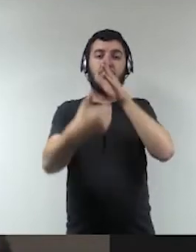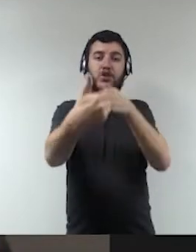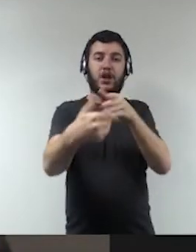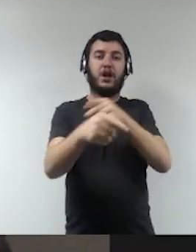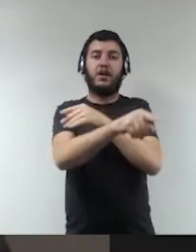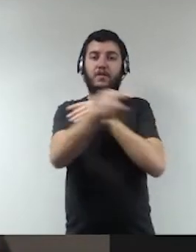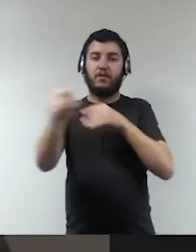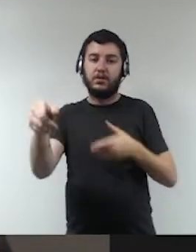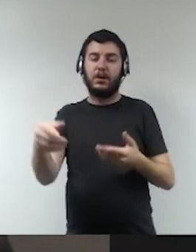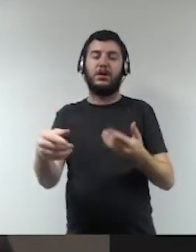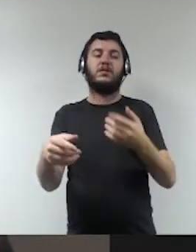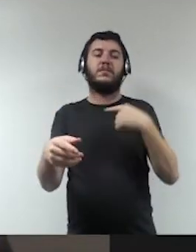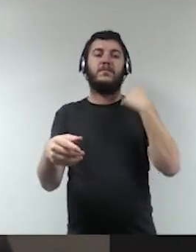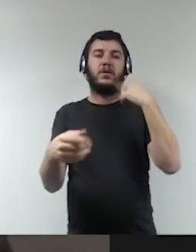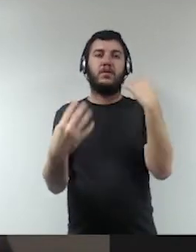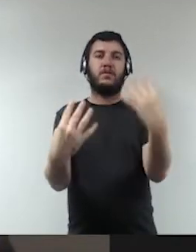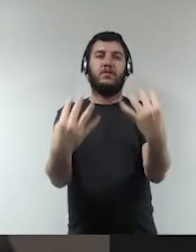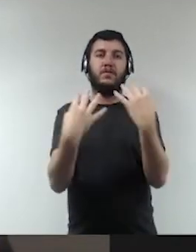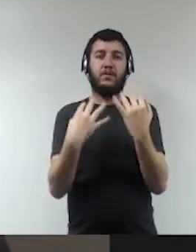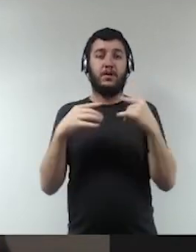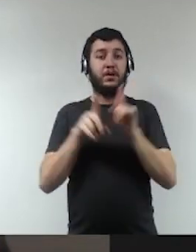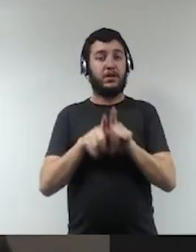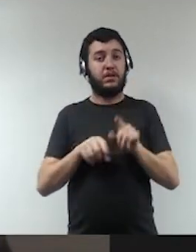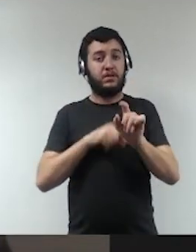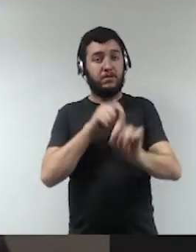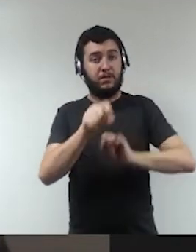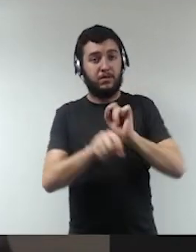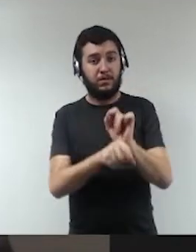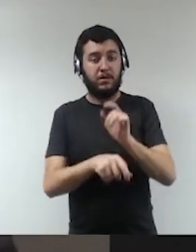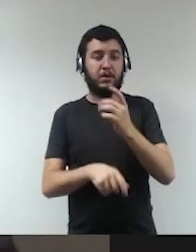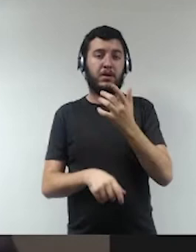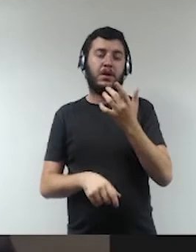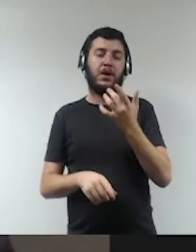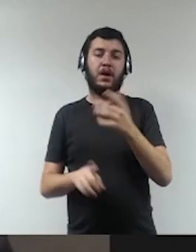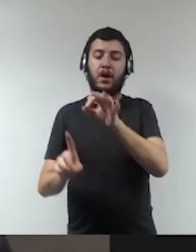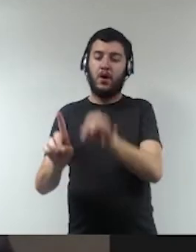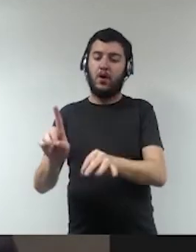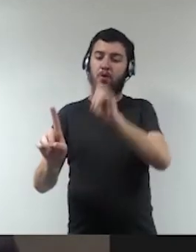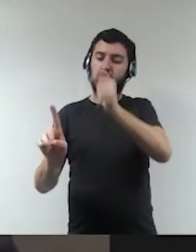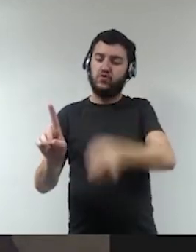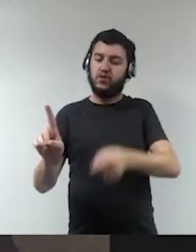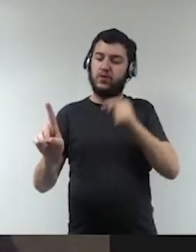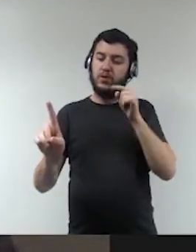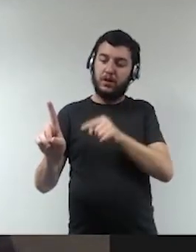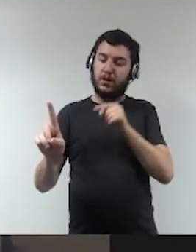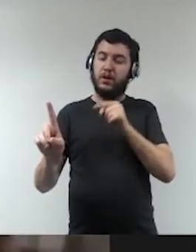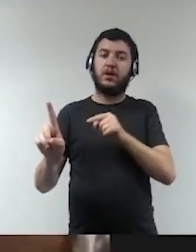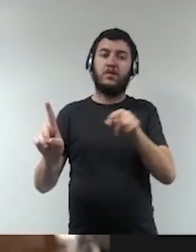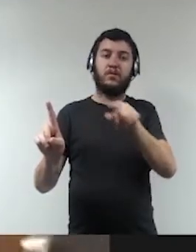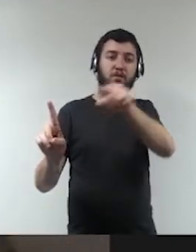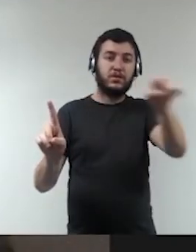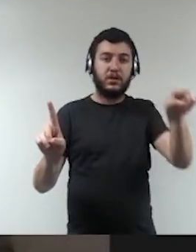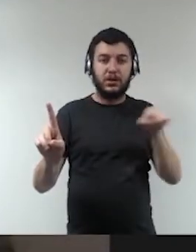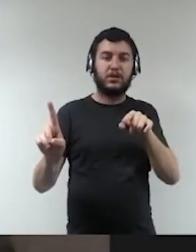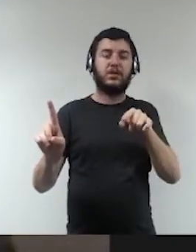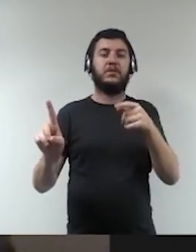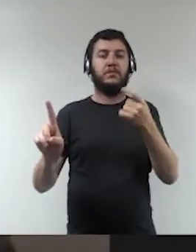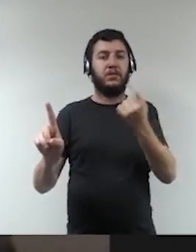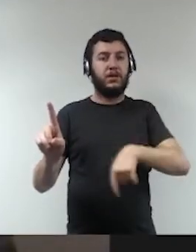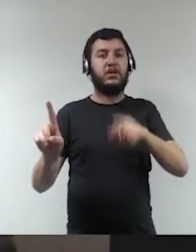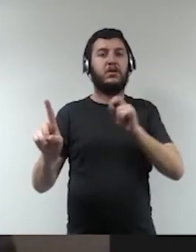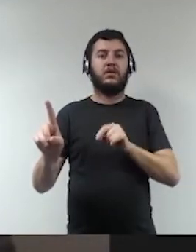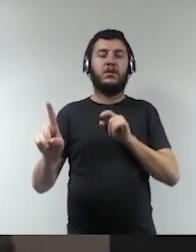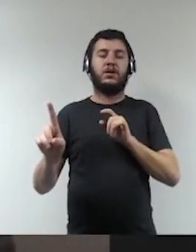advogados que nos assistem, impõe ao magistrado sempre, na minha opinião, e eu respeito as vozes em